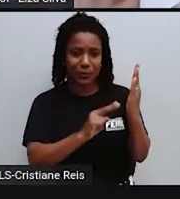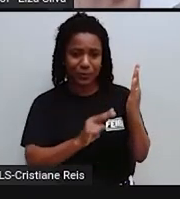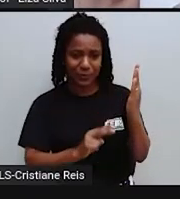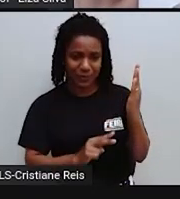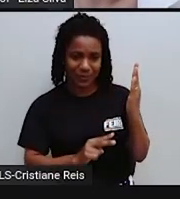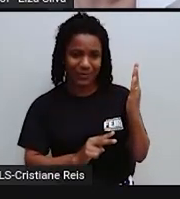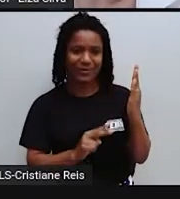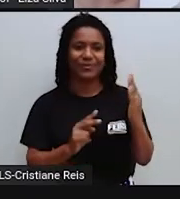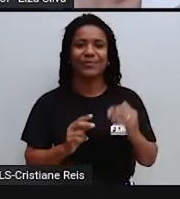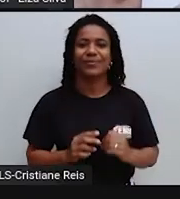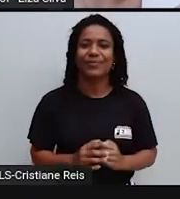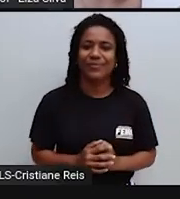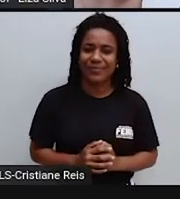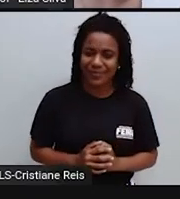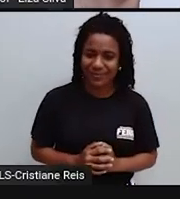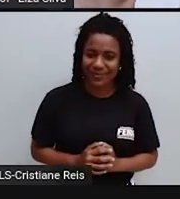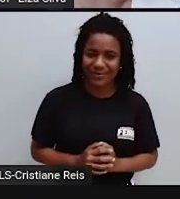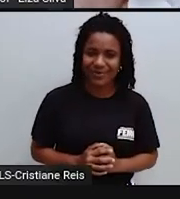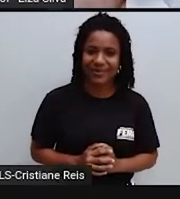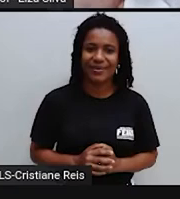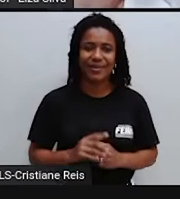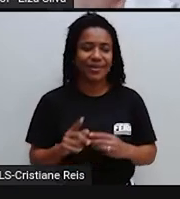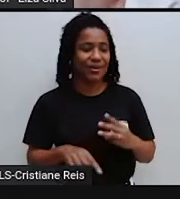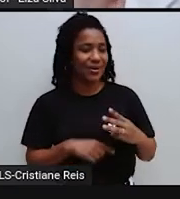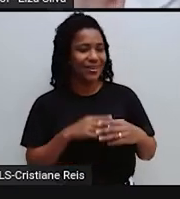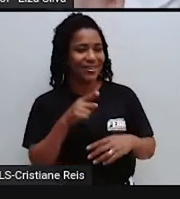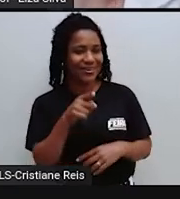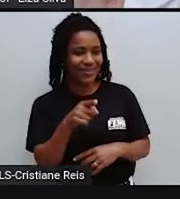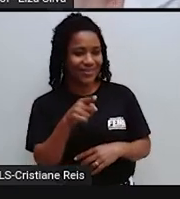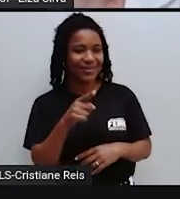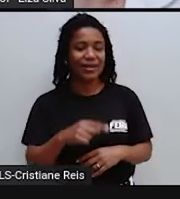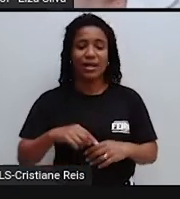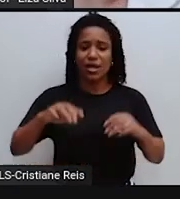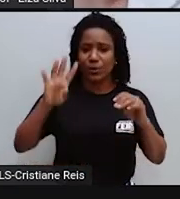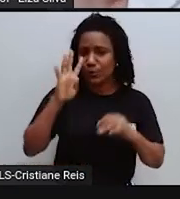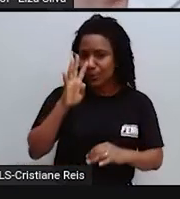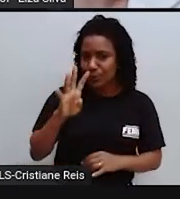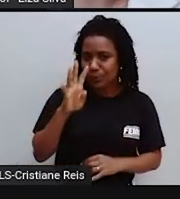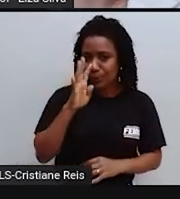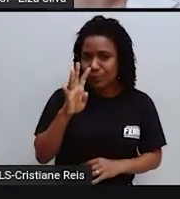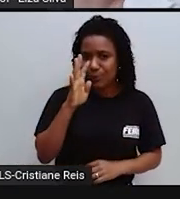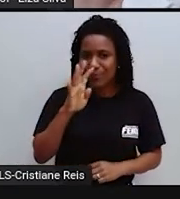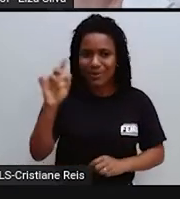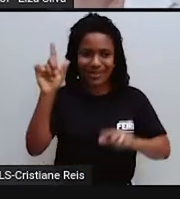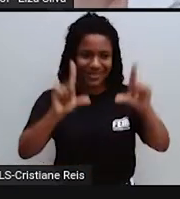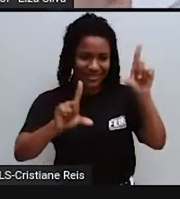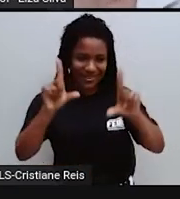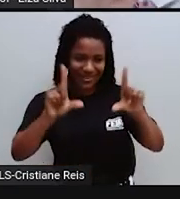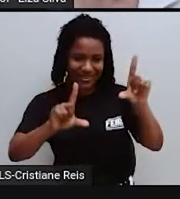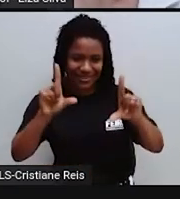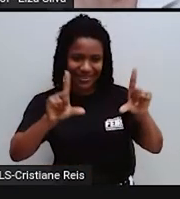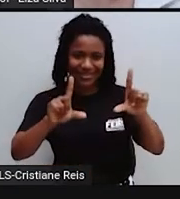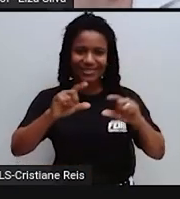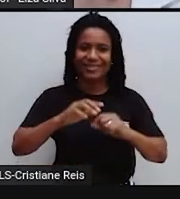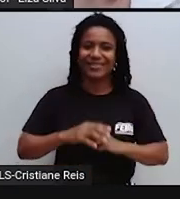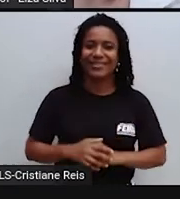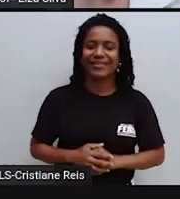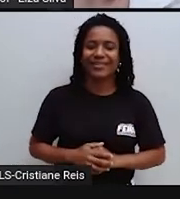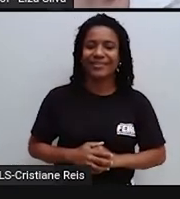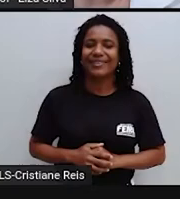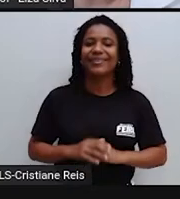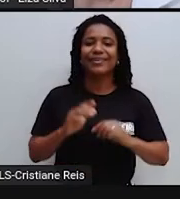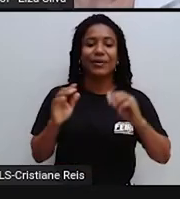watching TV. Eu estou assistindo TV. I'm swimming on the lake. Eu estou nadando no